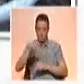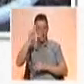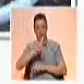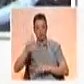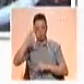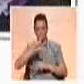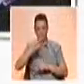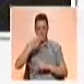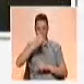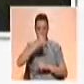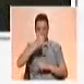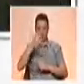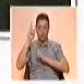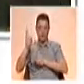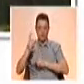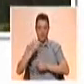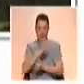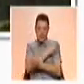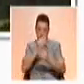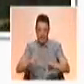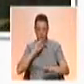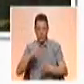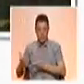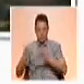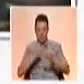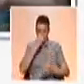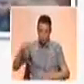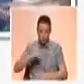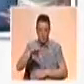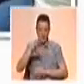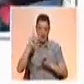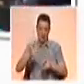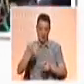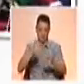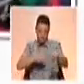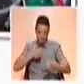Lisboa. No dia 25 de março, os mais pequenos são convidados para serem jardineiros por uma tarde.